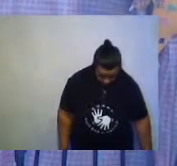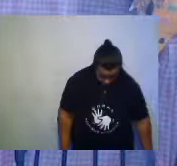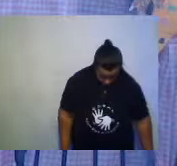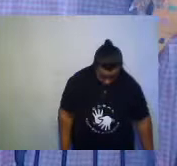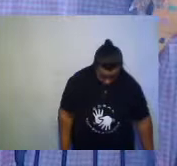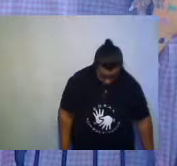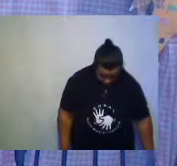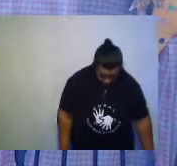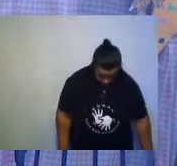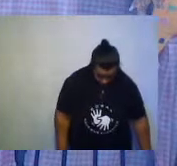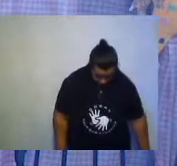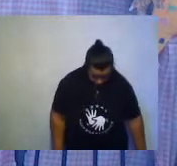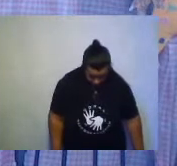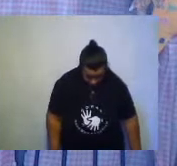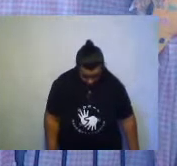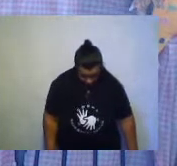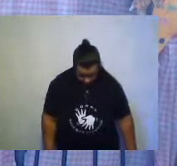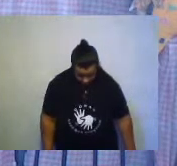por aí.